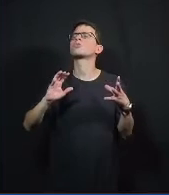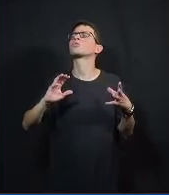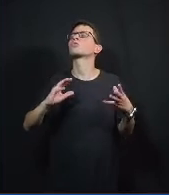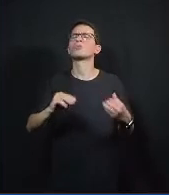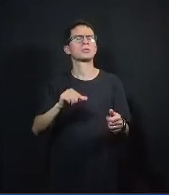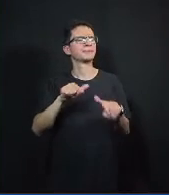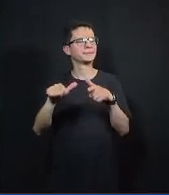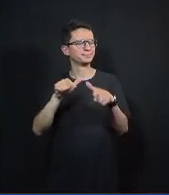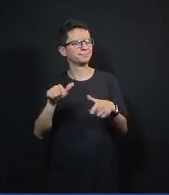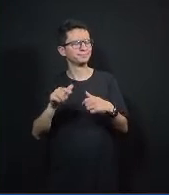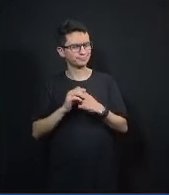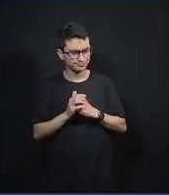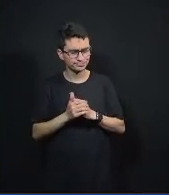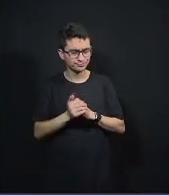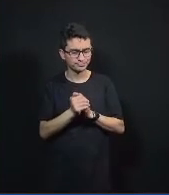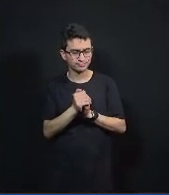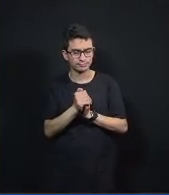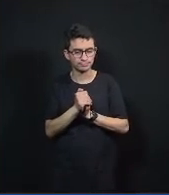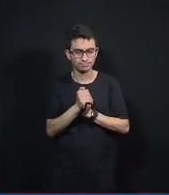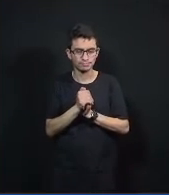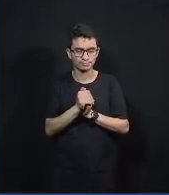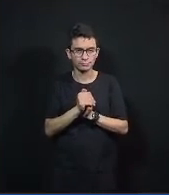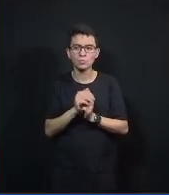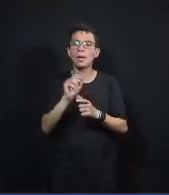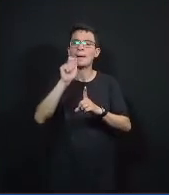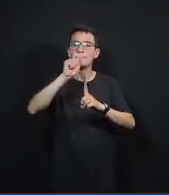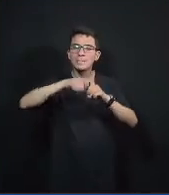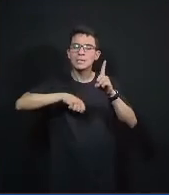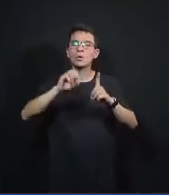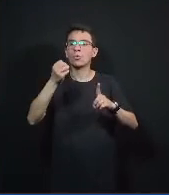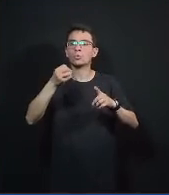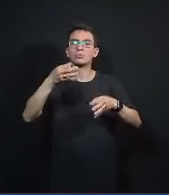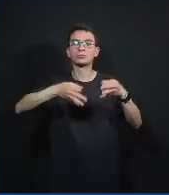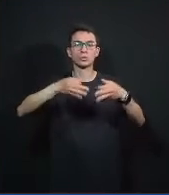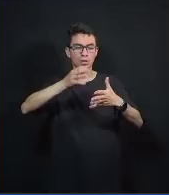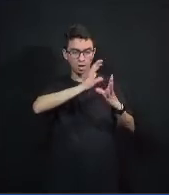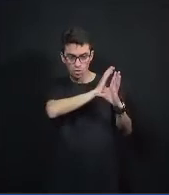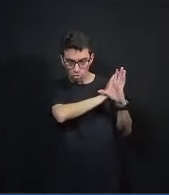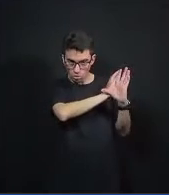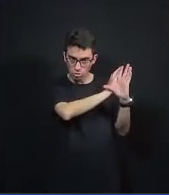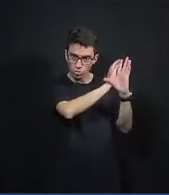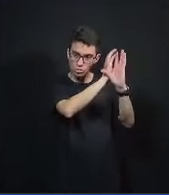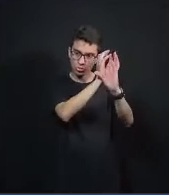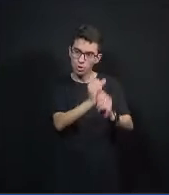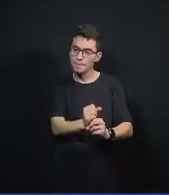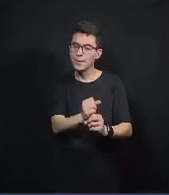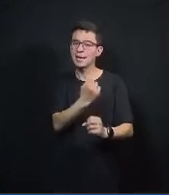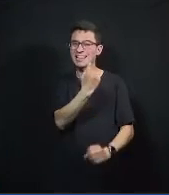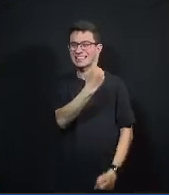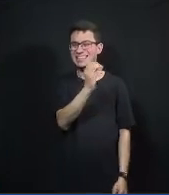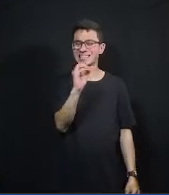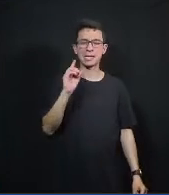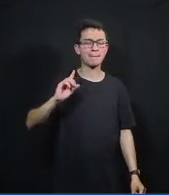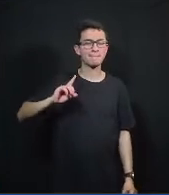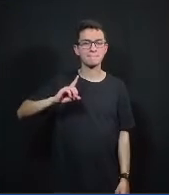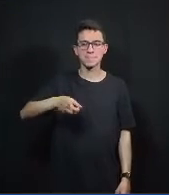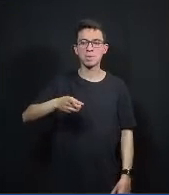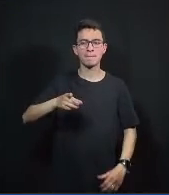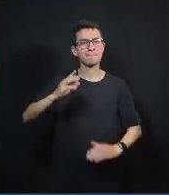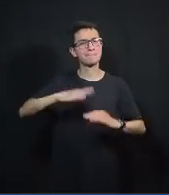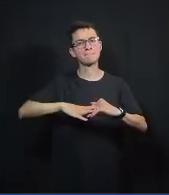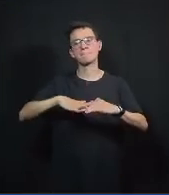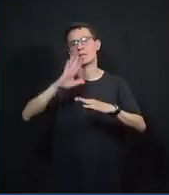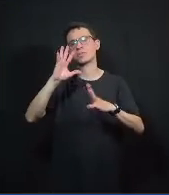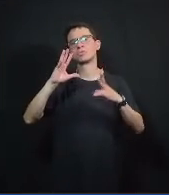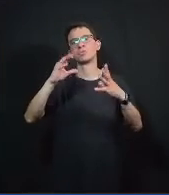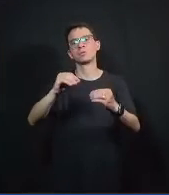mês de novembro, ou desculpe, de outubro, nós teremos que julgar cerca de 100 mil processos de partidos e candidatos que concorrem no estado de São Paulo aos